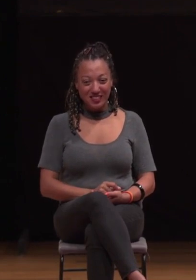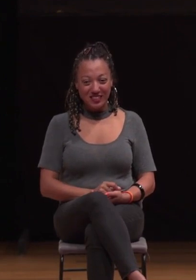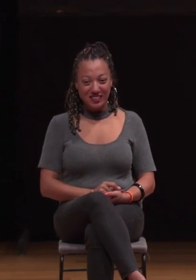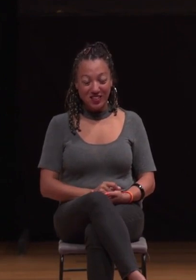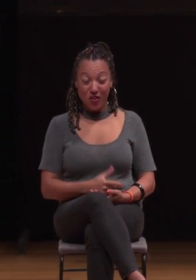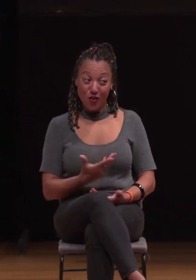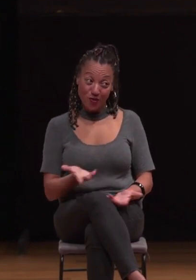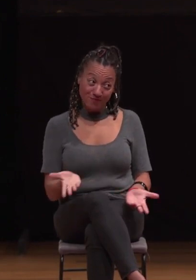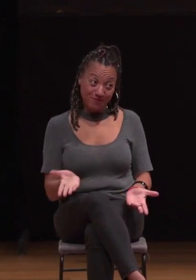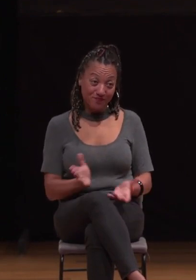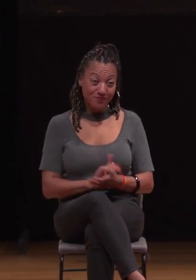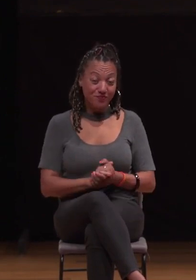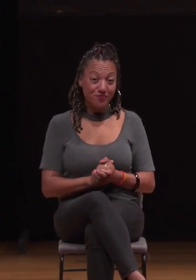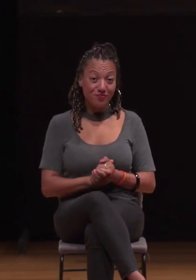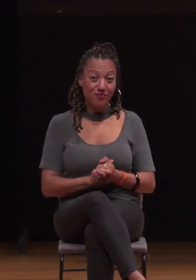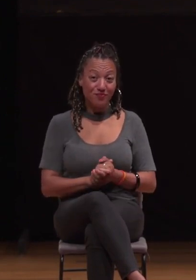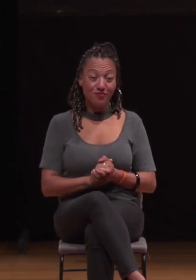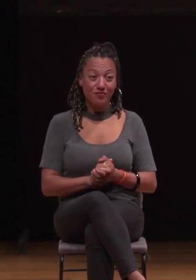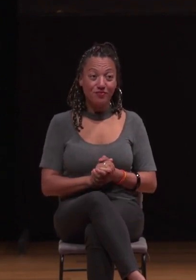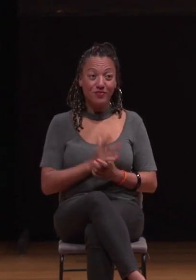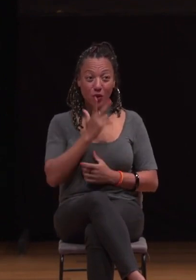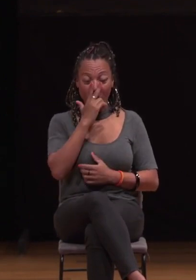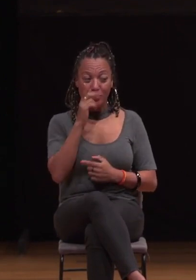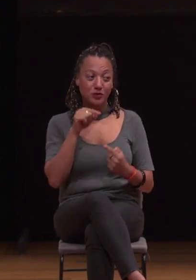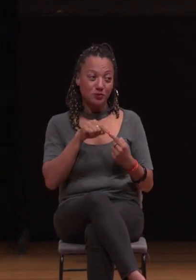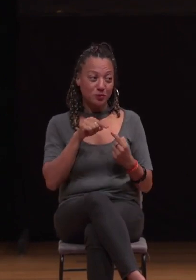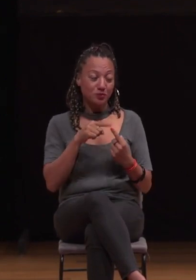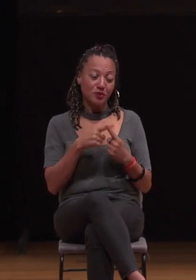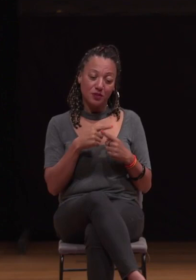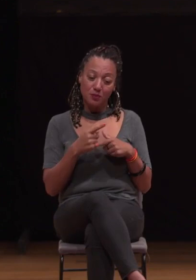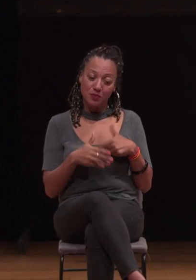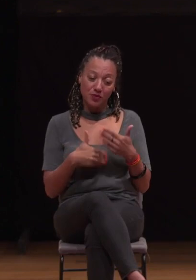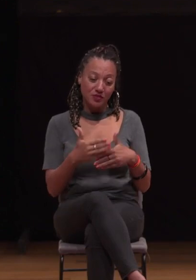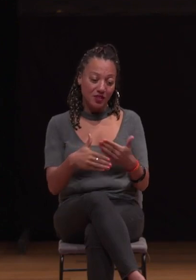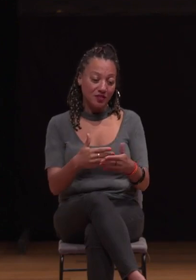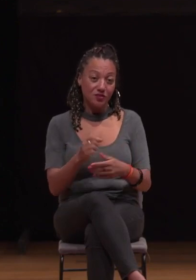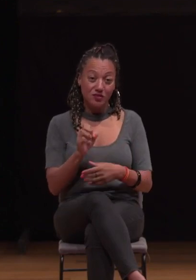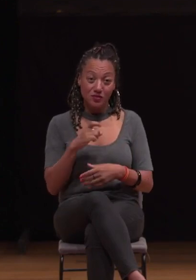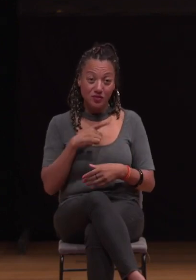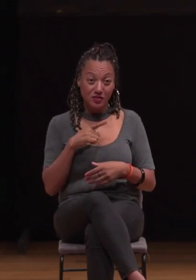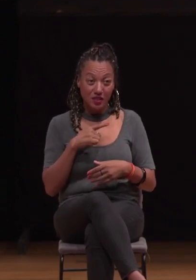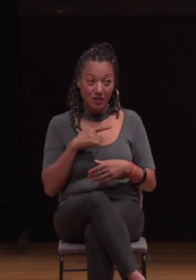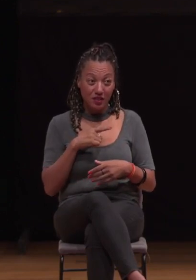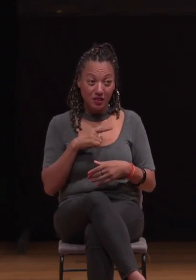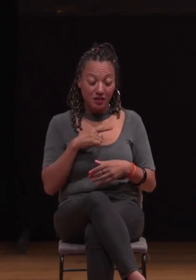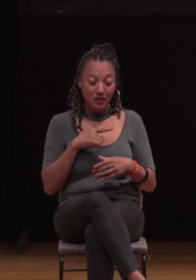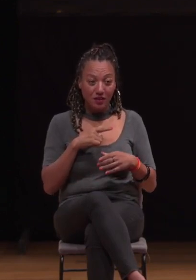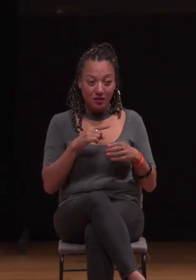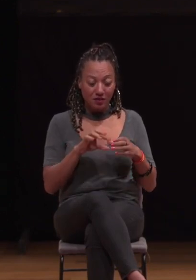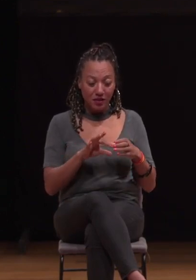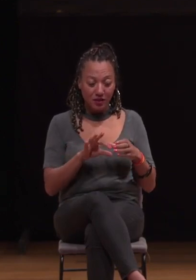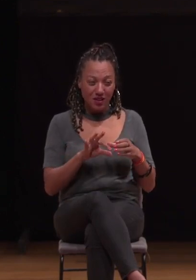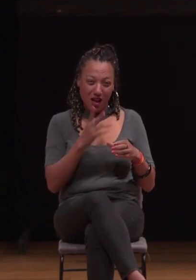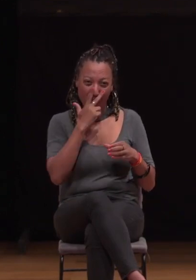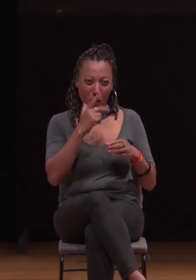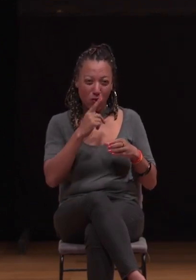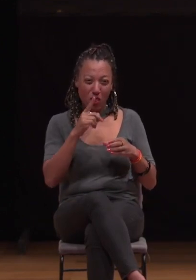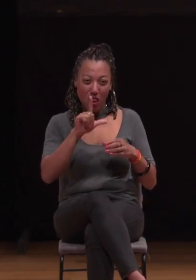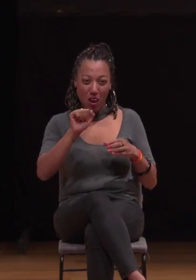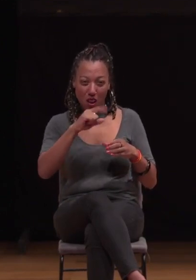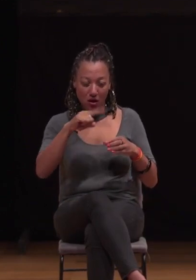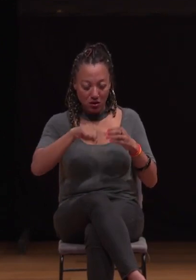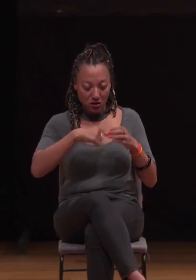Ai, gata, olha, acho que uma coisa que tá ligada, porque esses processos é isso. Você vai puxando uma fitinha, o novelo vai desenrolando, né?